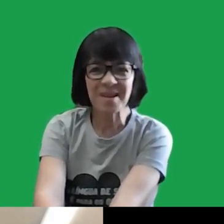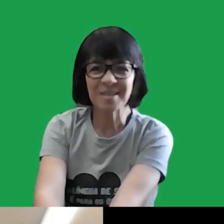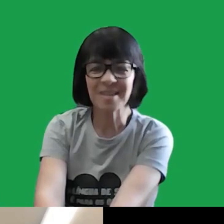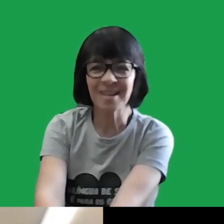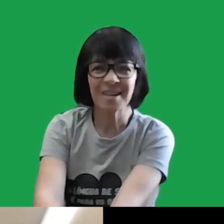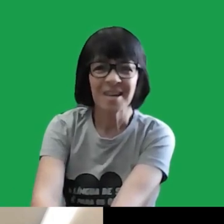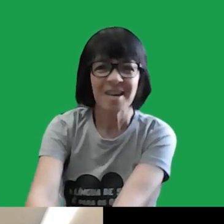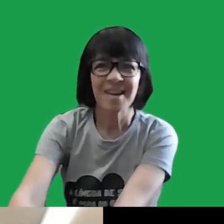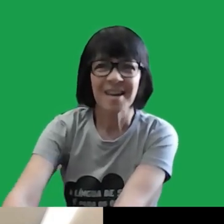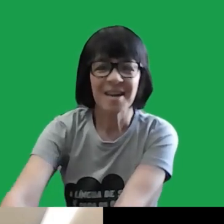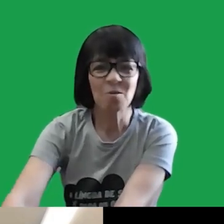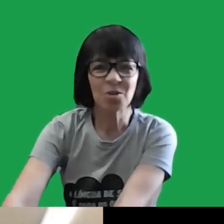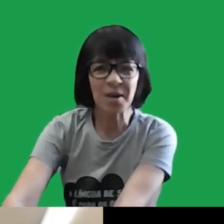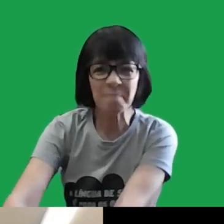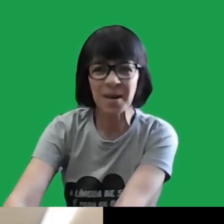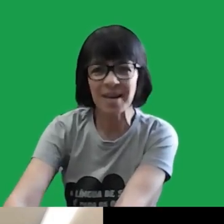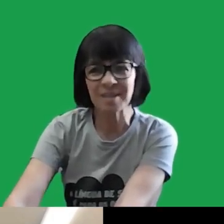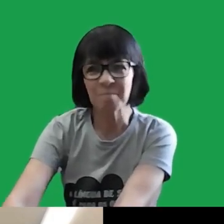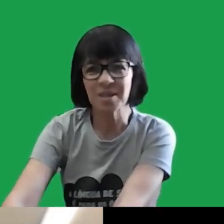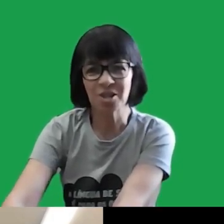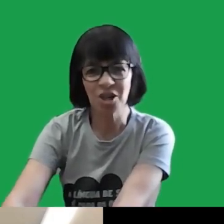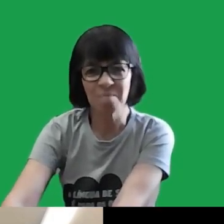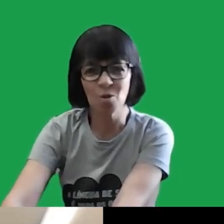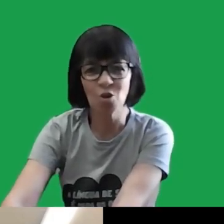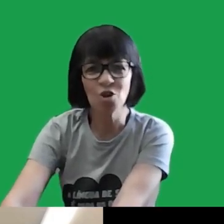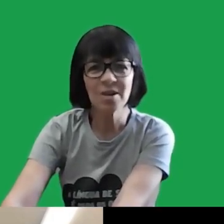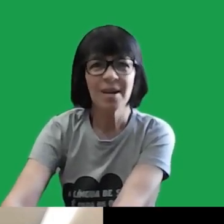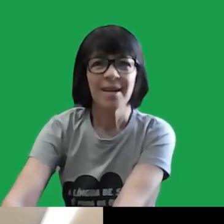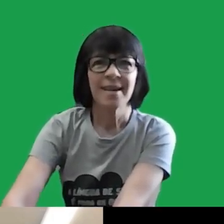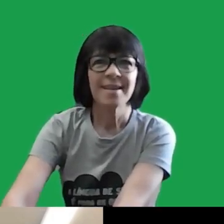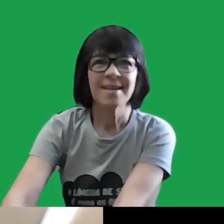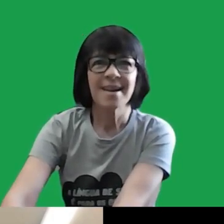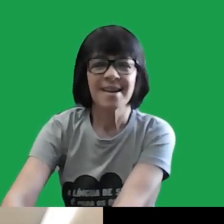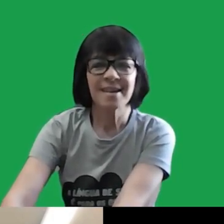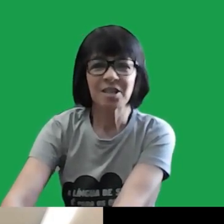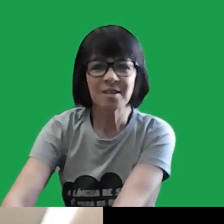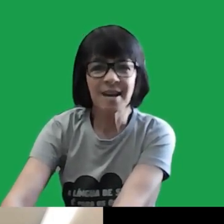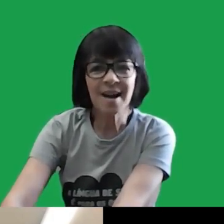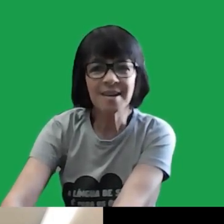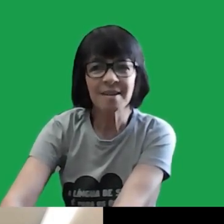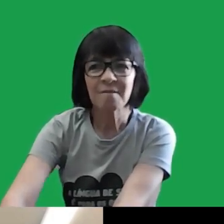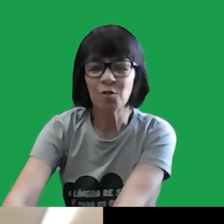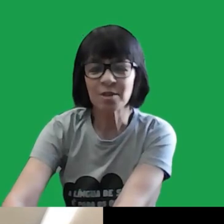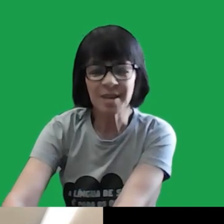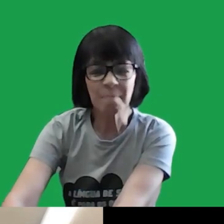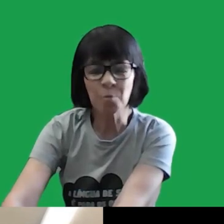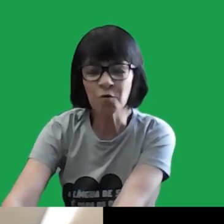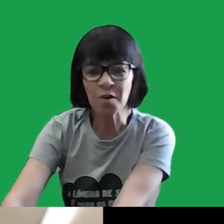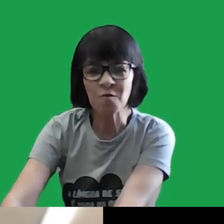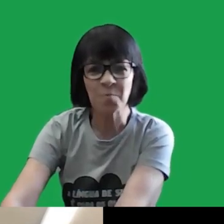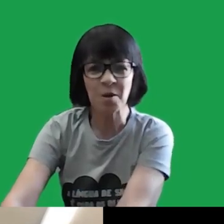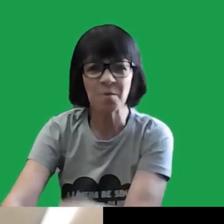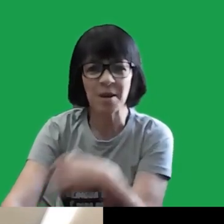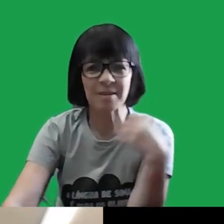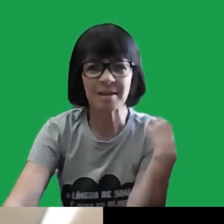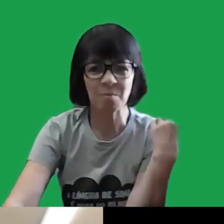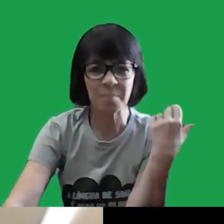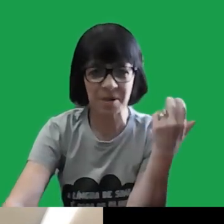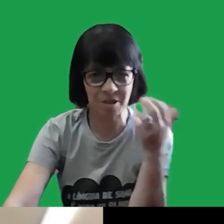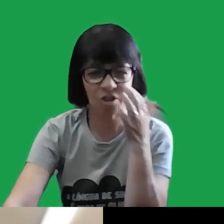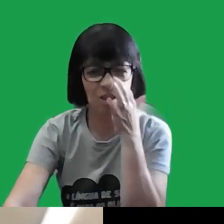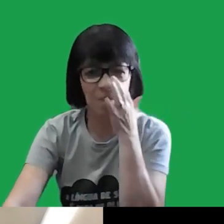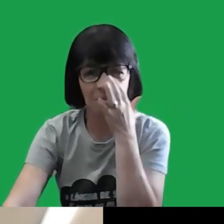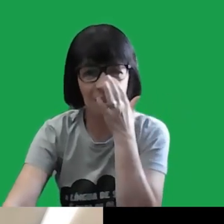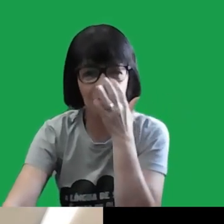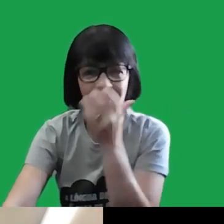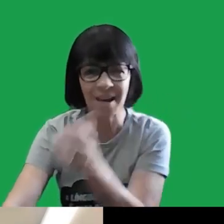Eu também, assim, quando a empresa me chamou, e aí ela disse, ai, você, por favor, porque assim, é